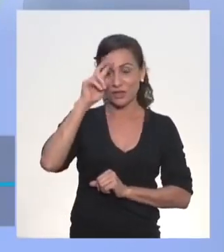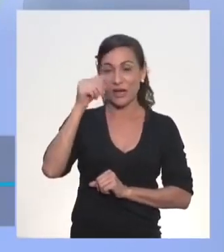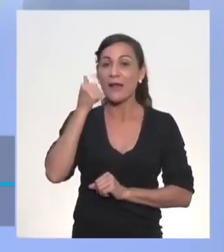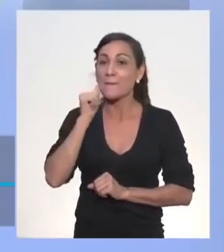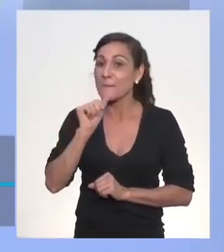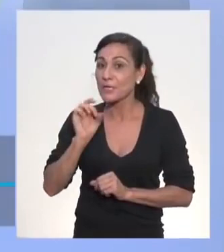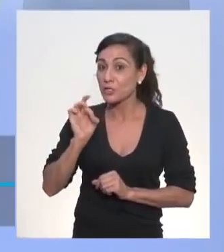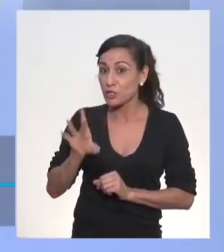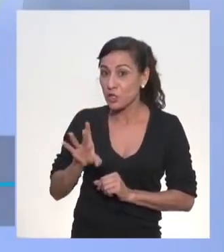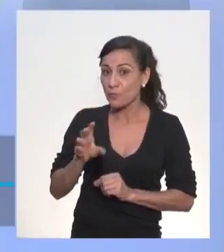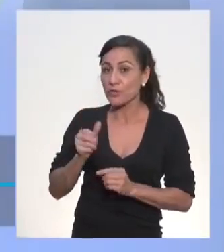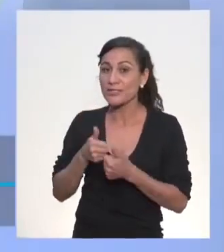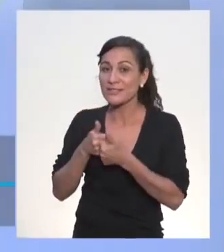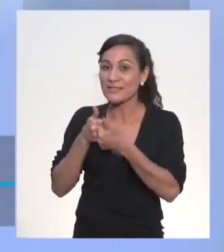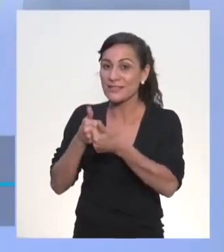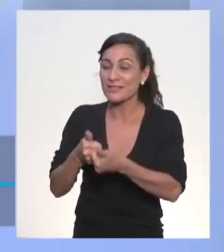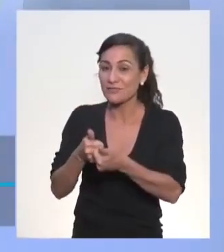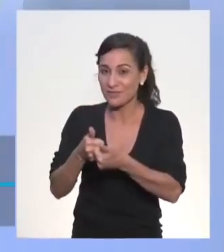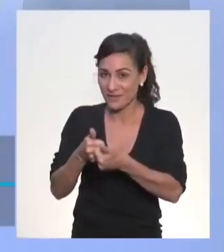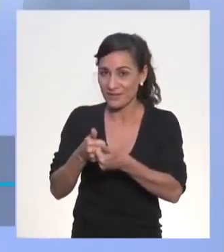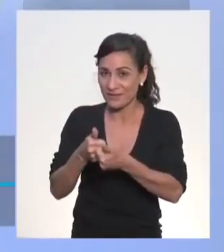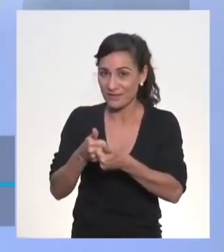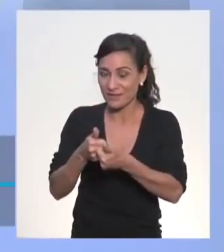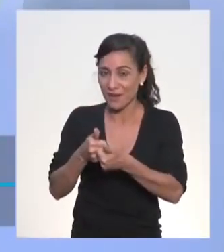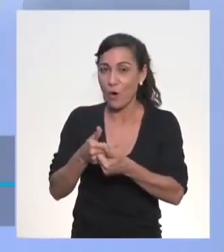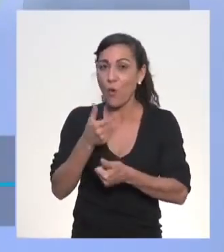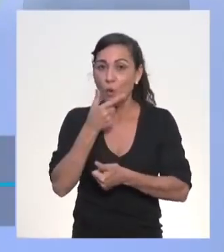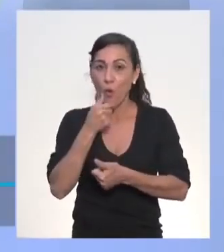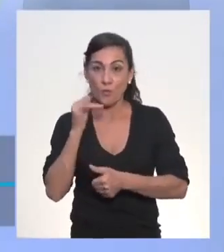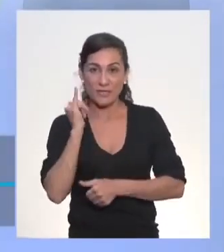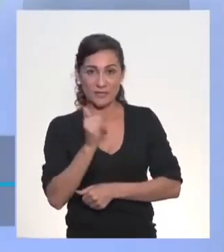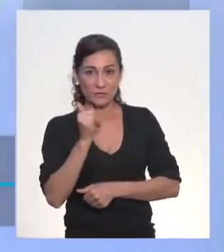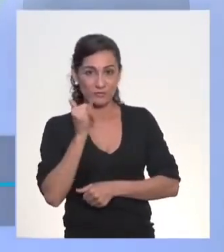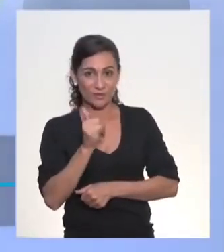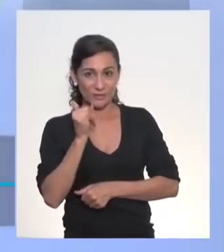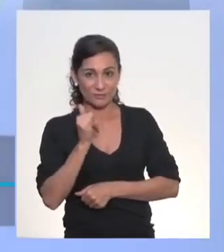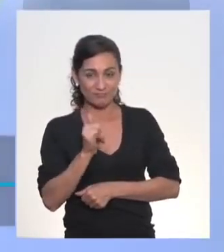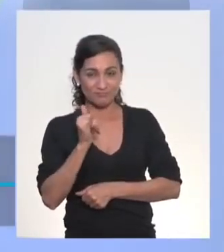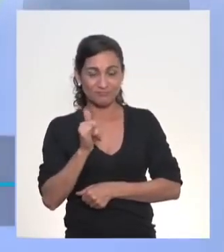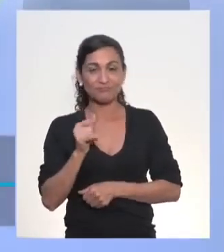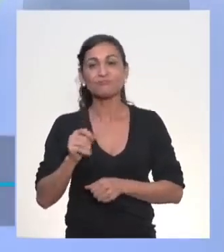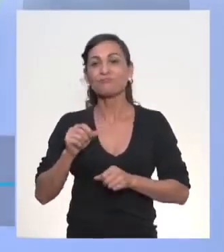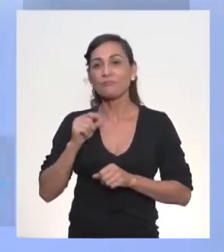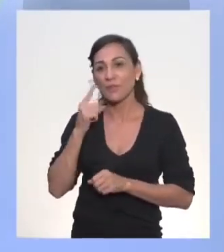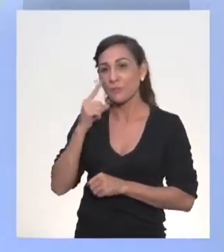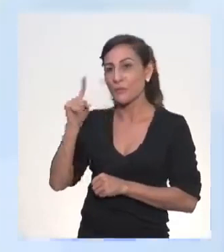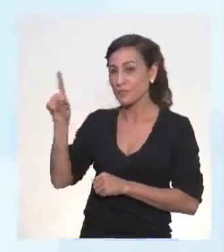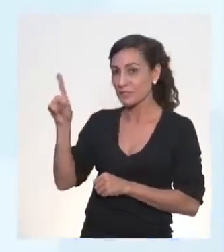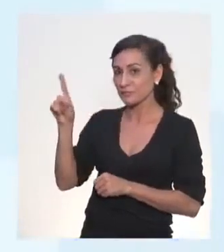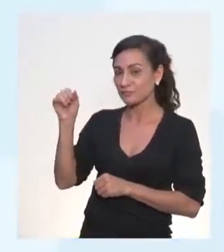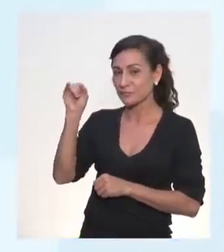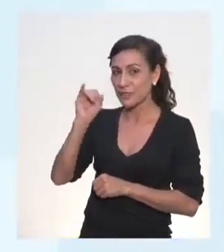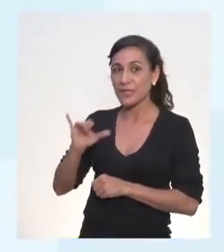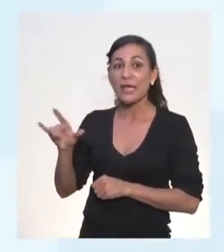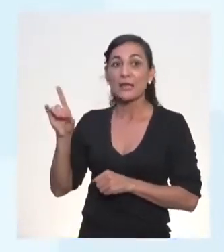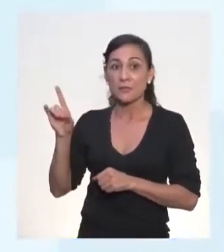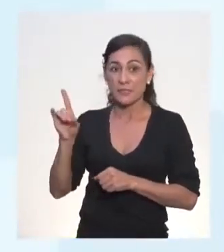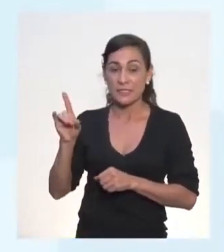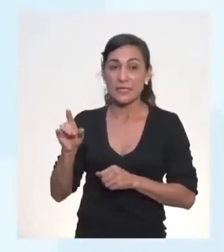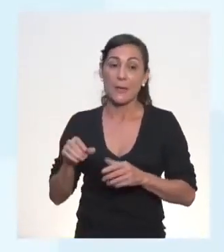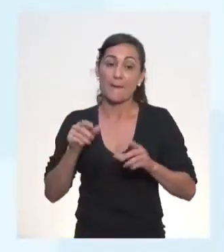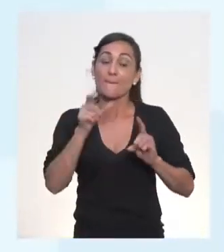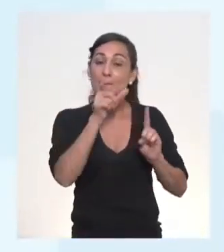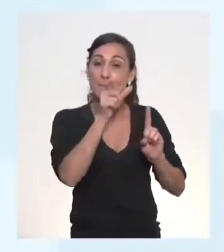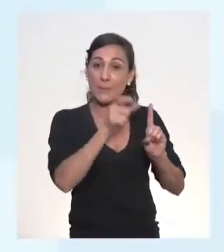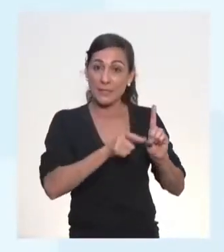seguir o narrador, ou então ela está inventando outro livro. O narrador, ele pode ser na tela. Ele pode ser personagem,